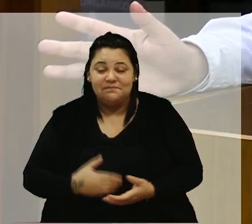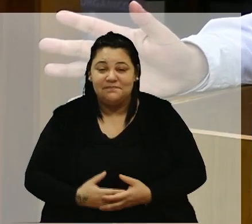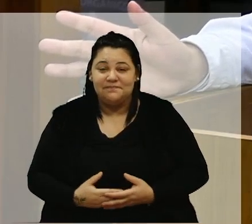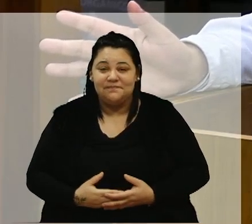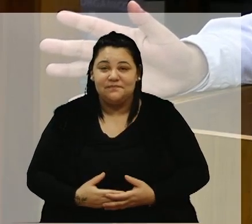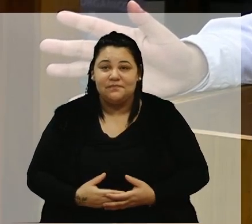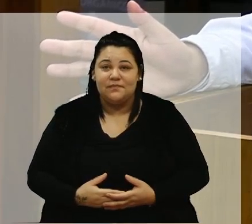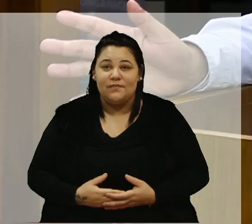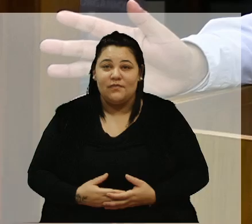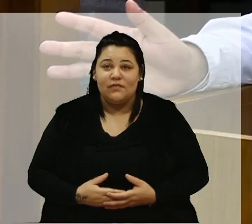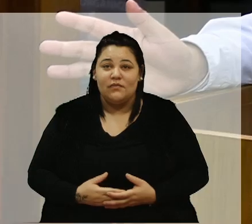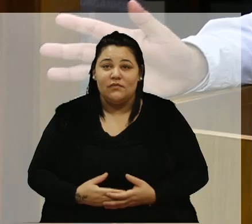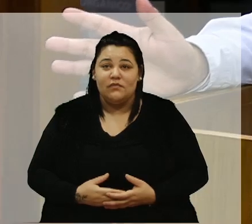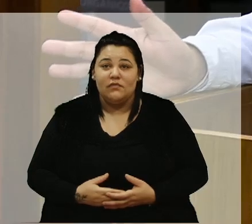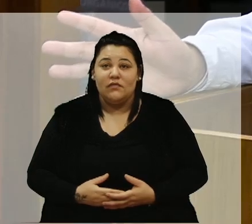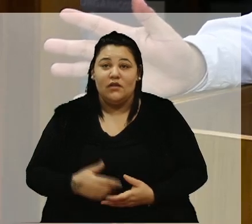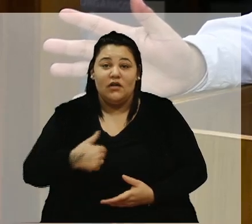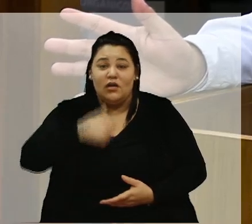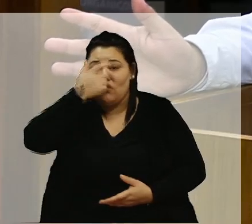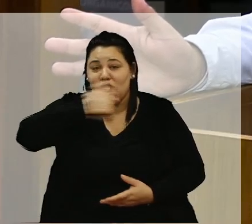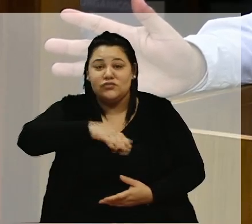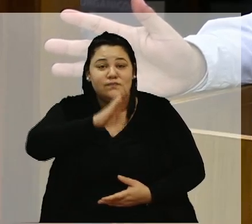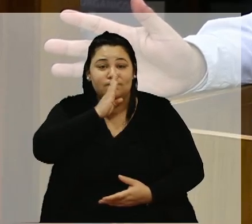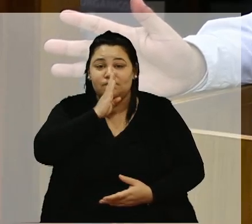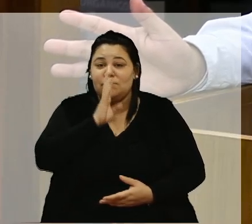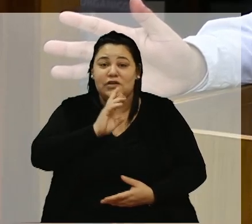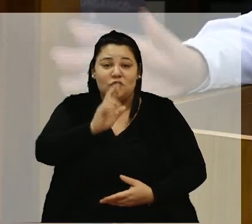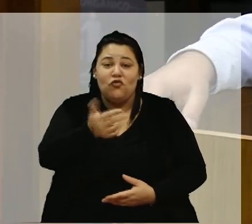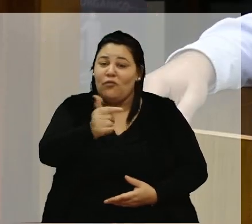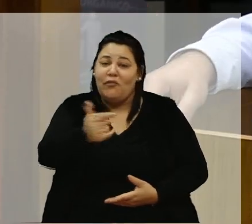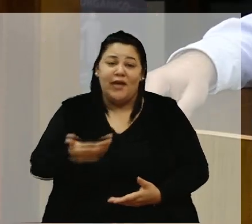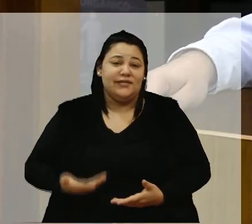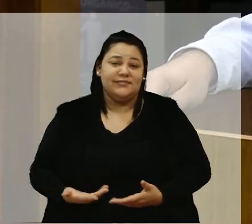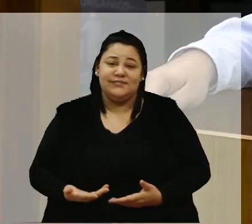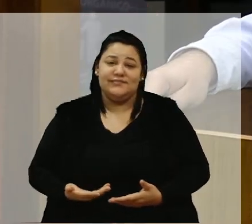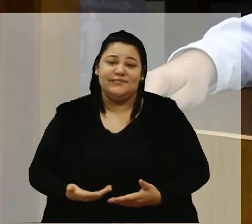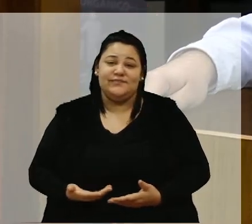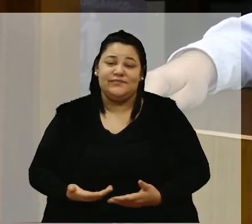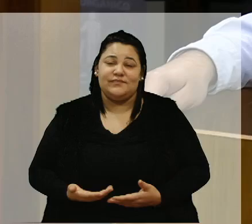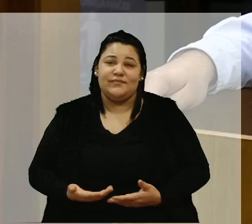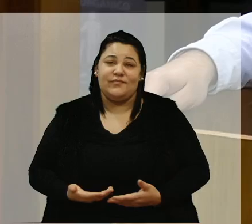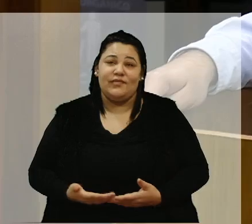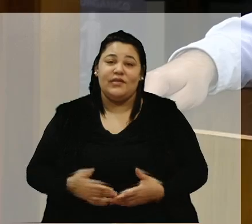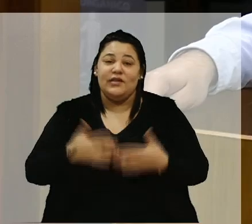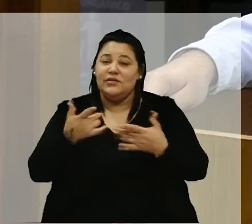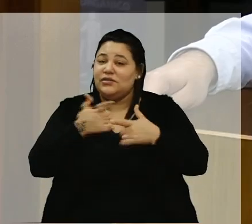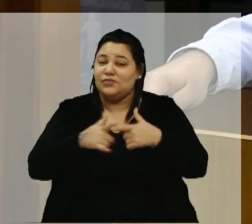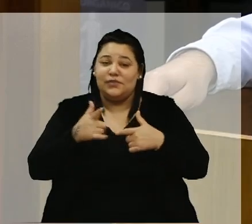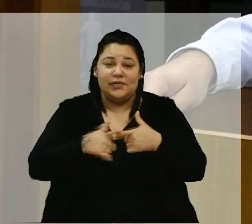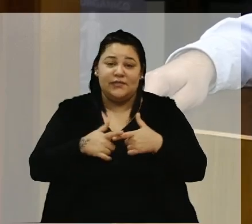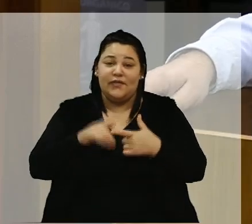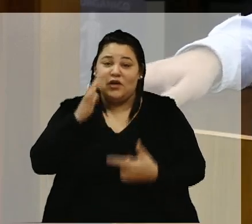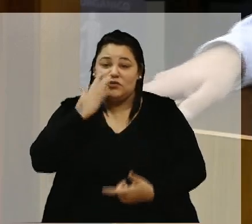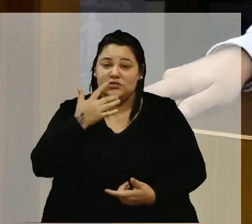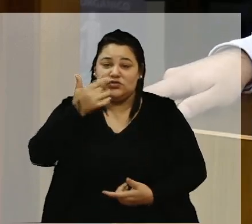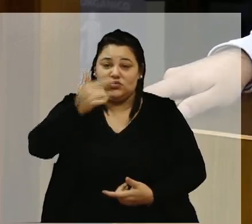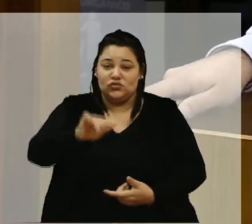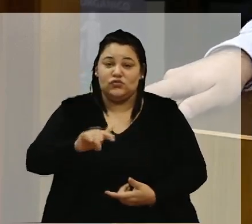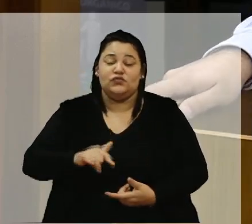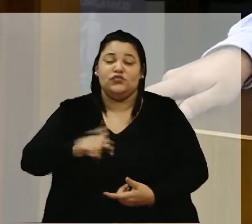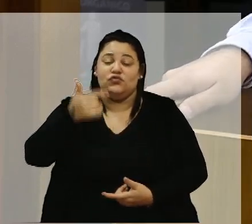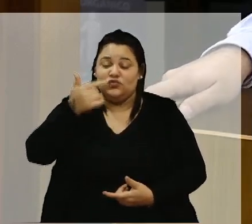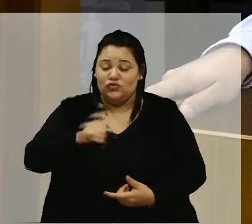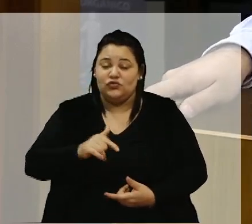O silêncio fala muito, não existe. Então, esses problemas vão se repetir. Enquanto nós